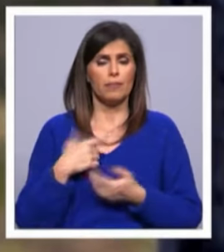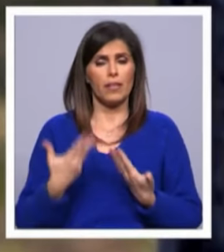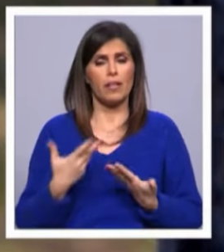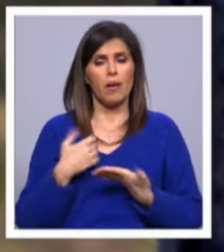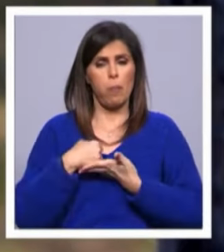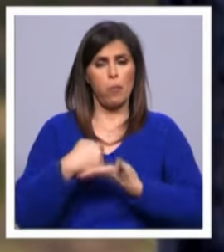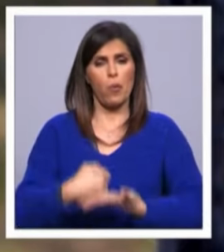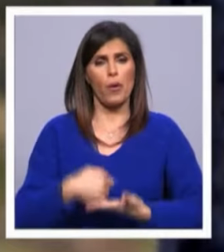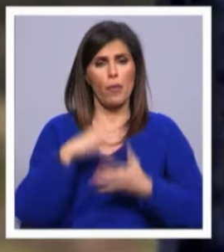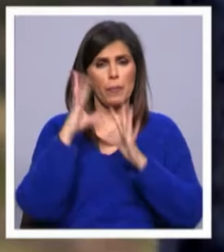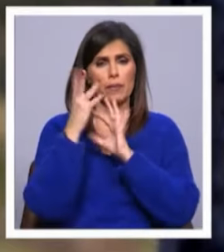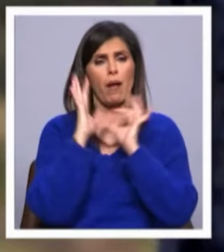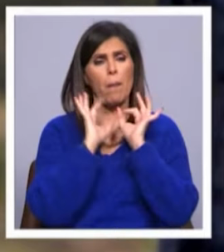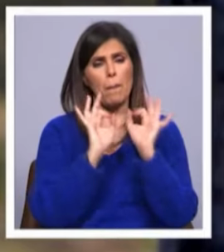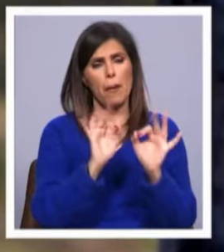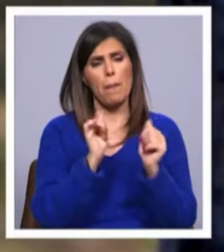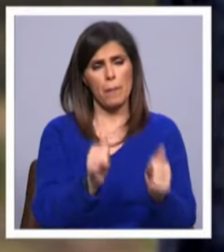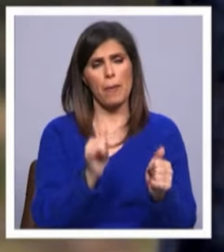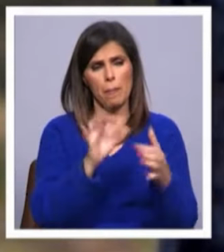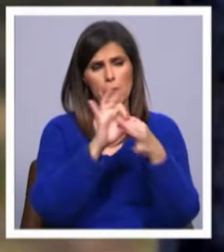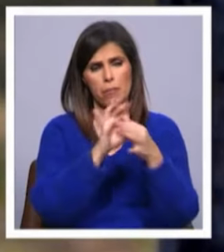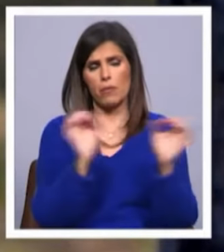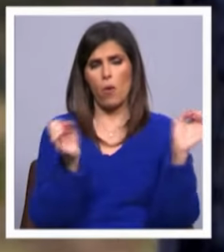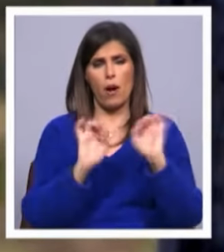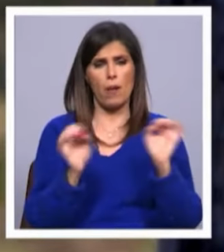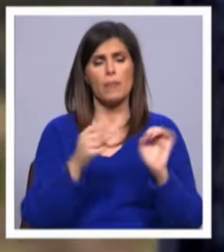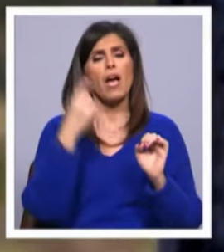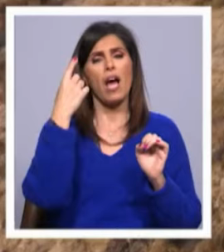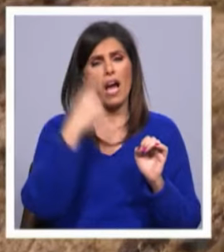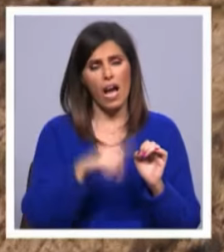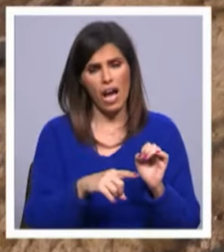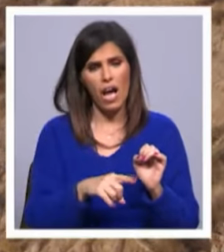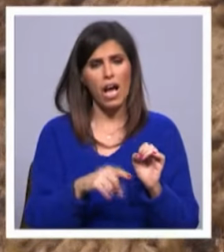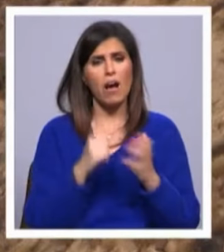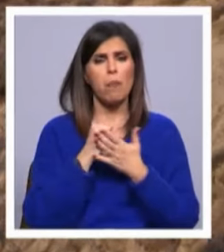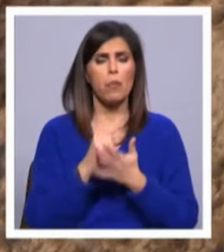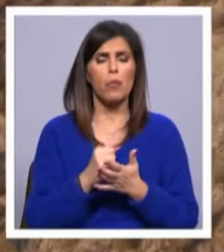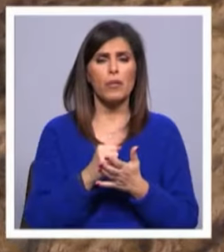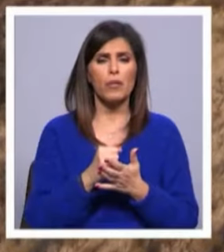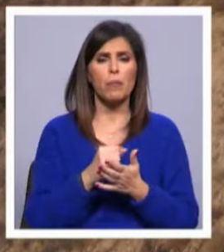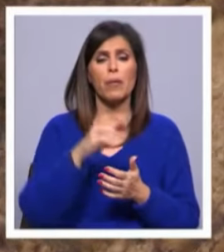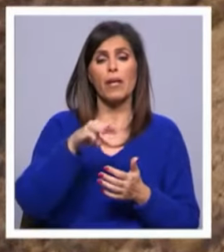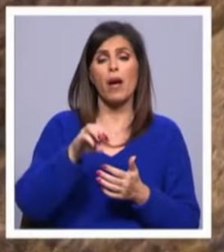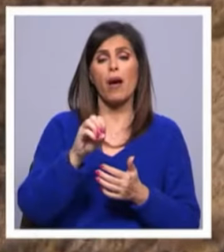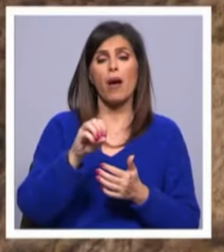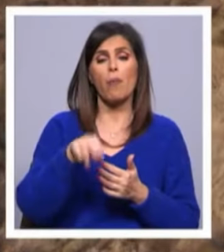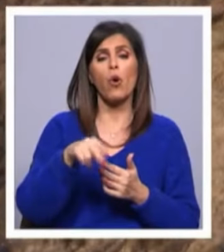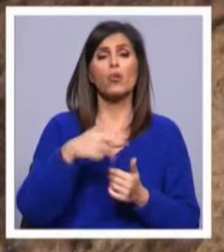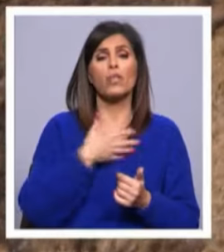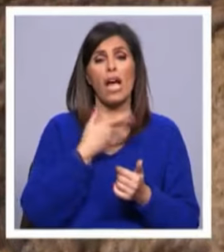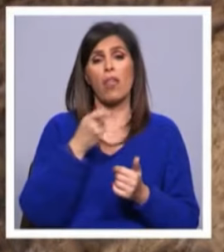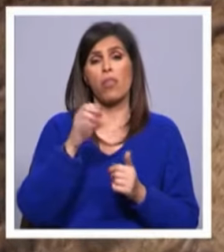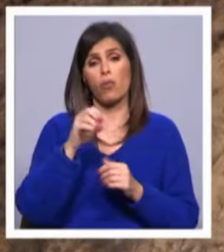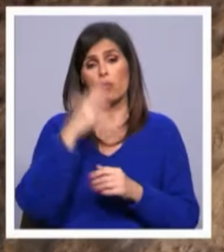medida agroambiental adequada. Existem agroambientais para montado, por